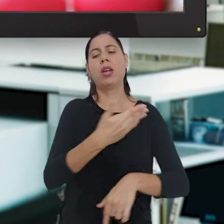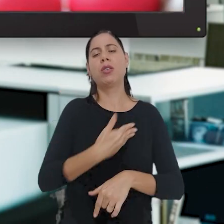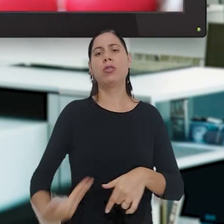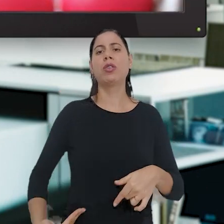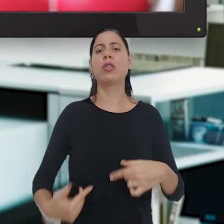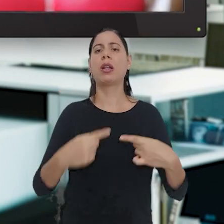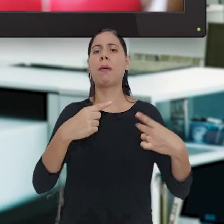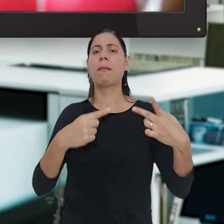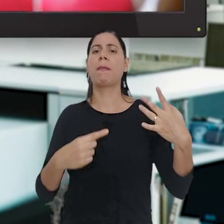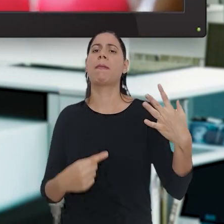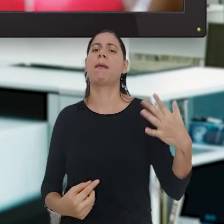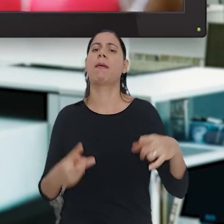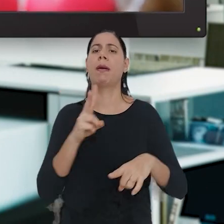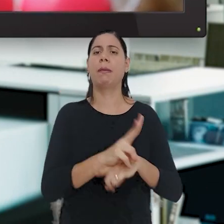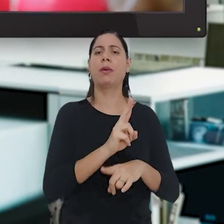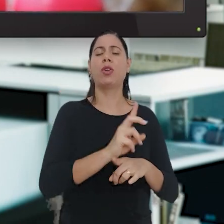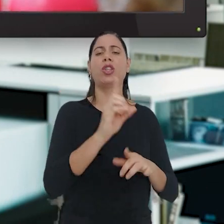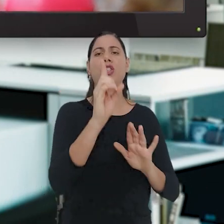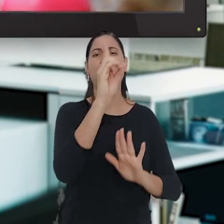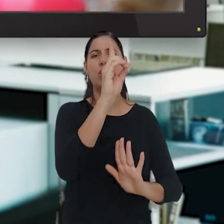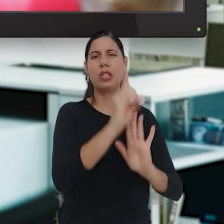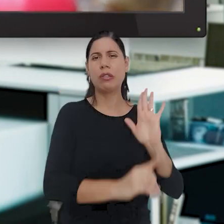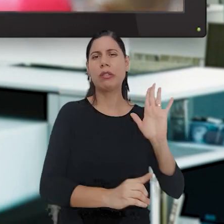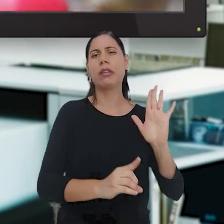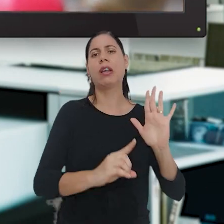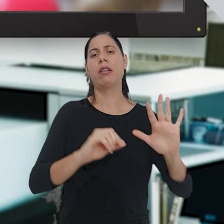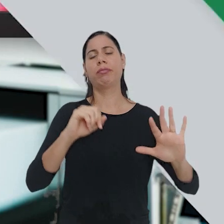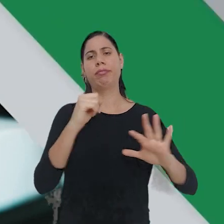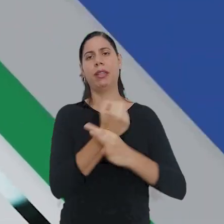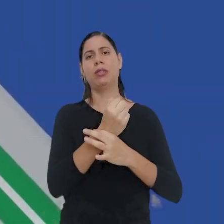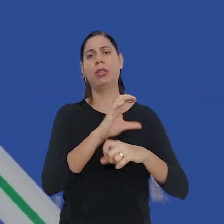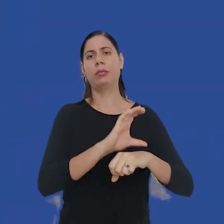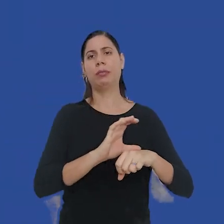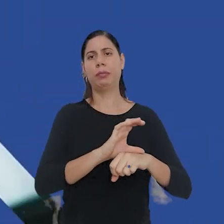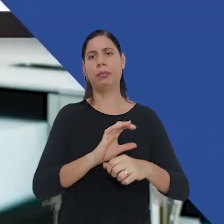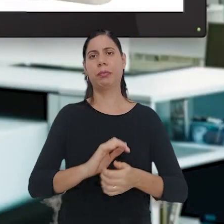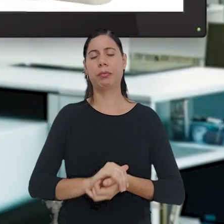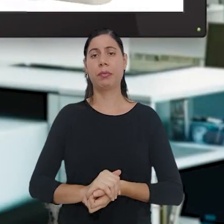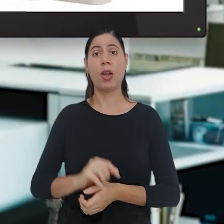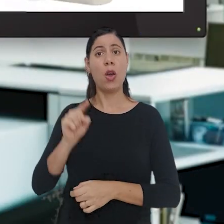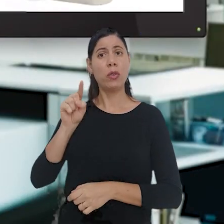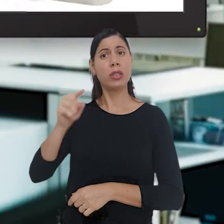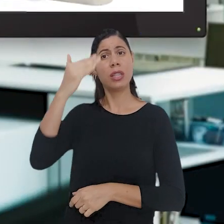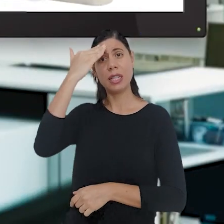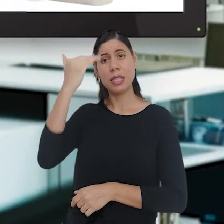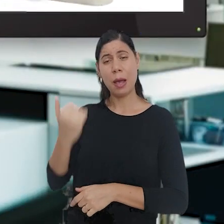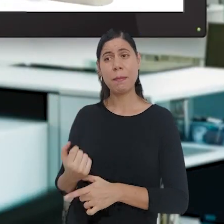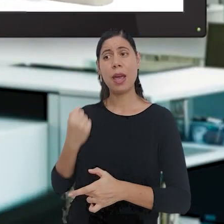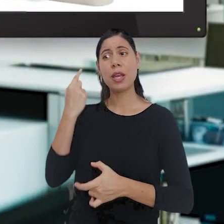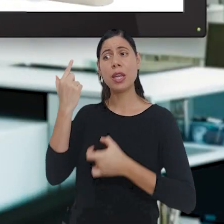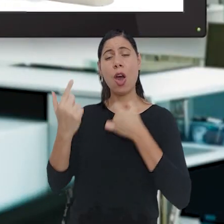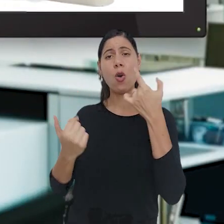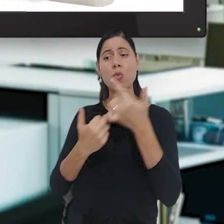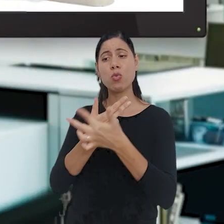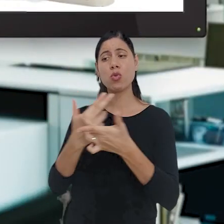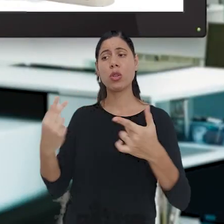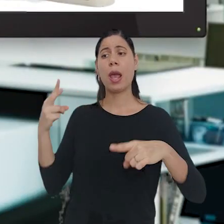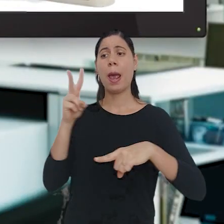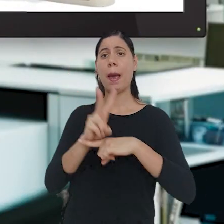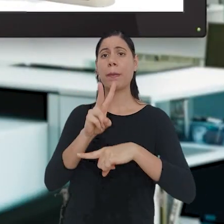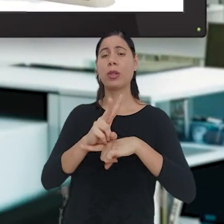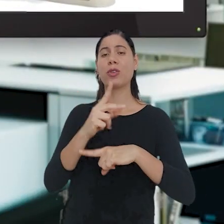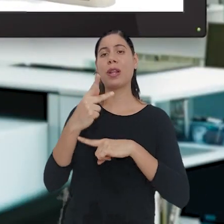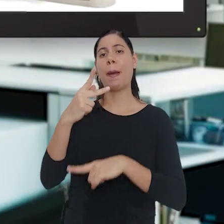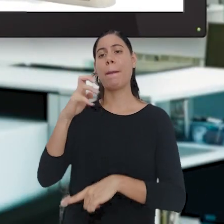adoção de medidas para preservar direitos fundamentais assegurados. Você sabia que alguns bens são protegidos